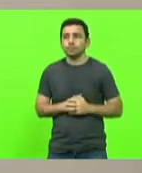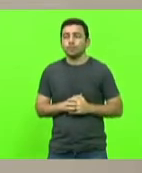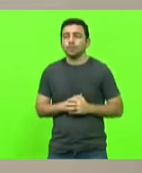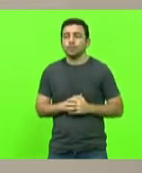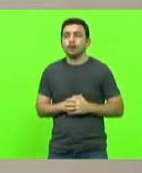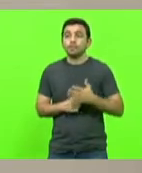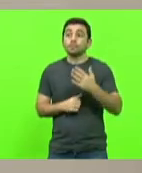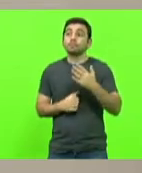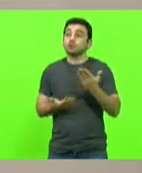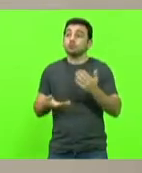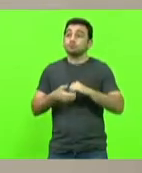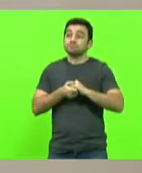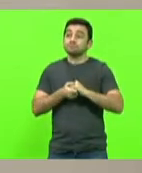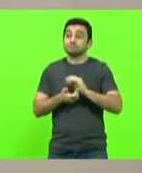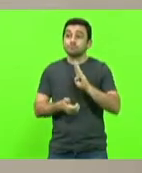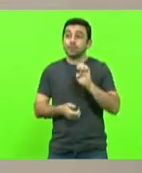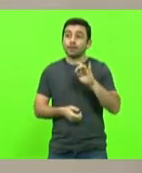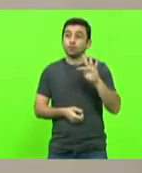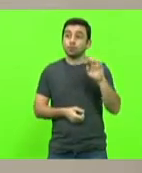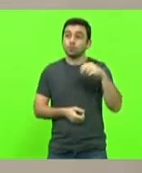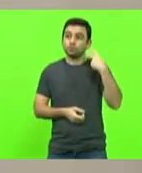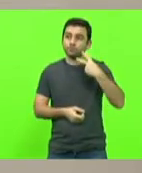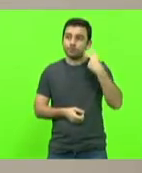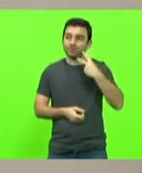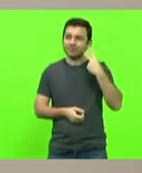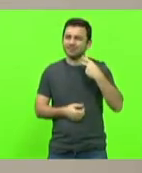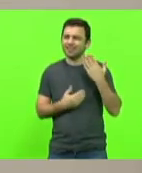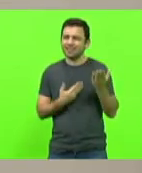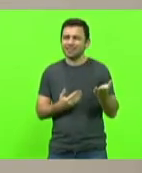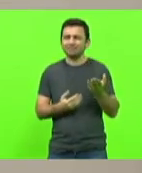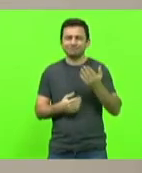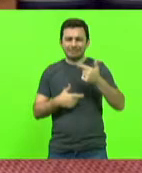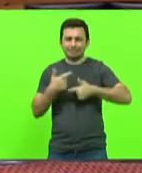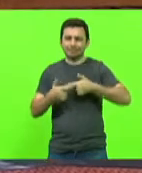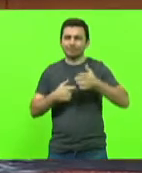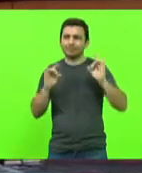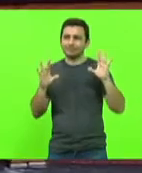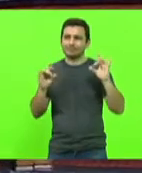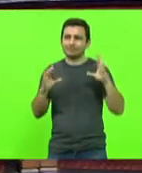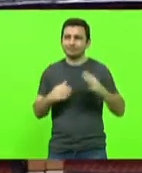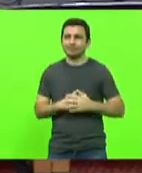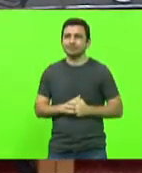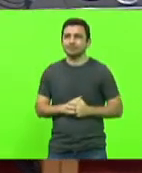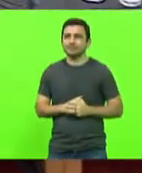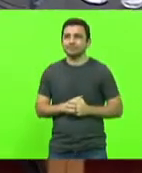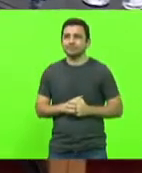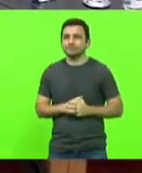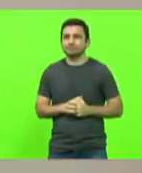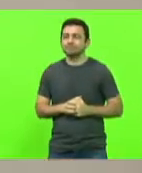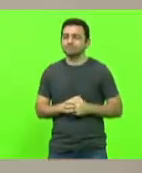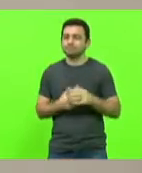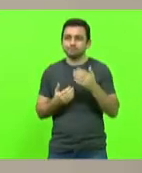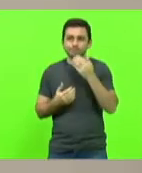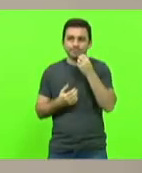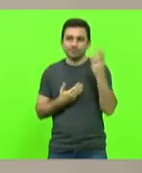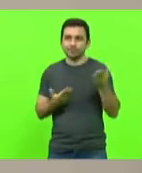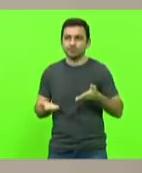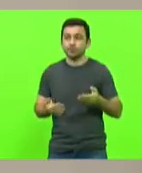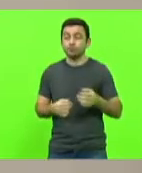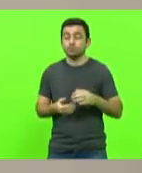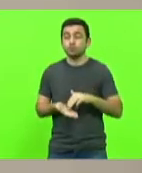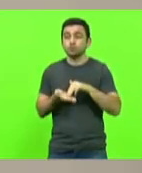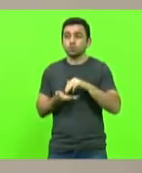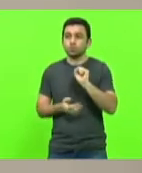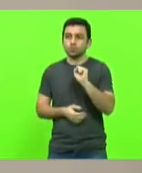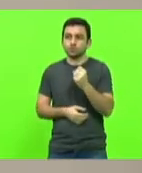vereador Beto de Uruçanga, está aqui presente, o Beto, que tem feito um grande trabalho lá em Uruçanga. Seja bem-vindo, vereador. Moção 818,